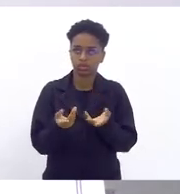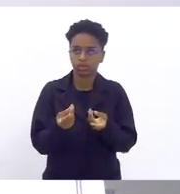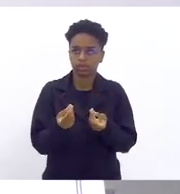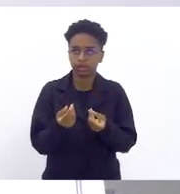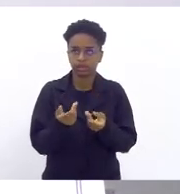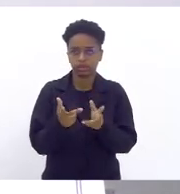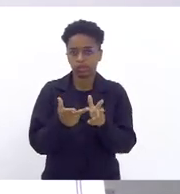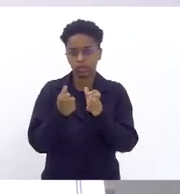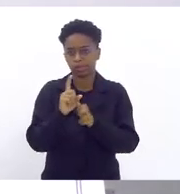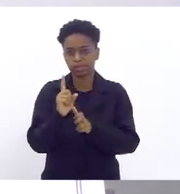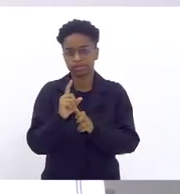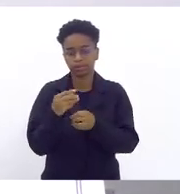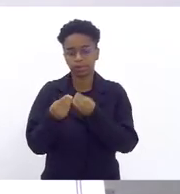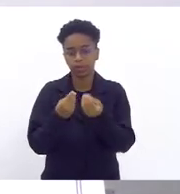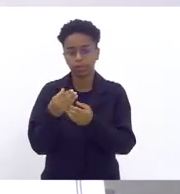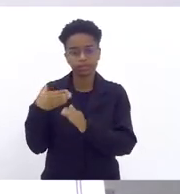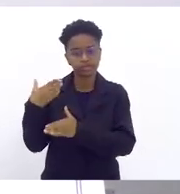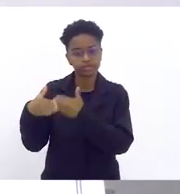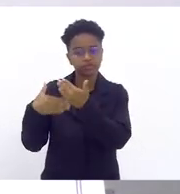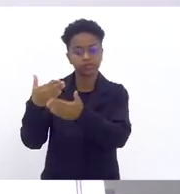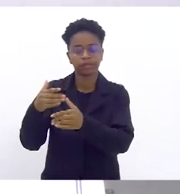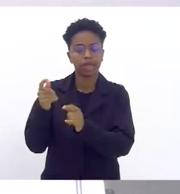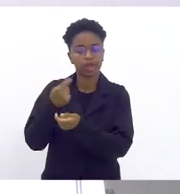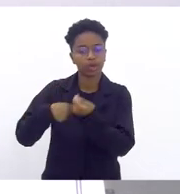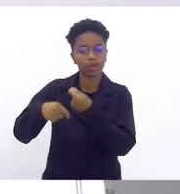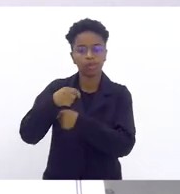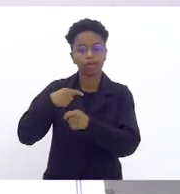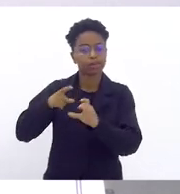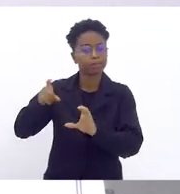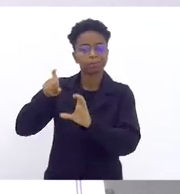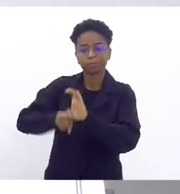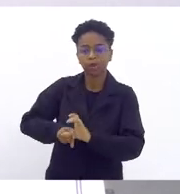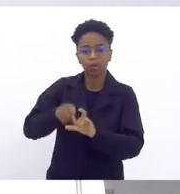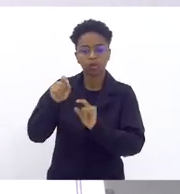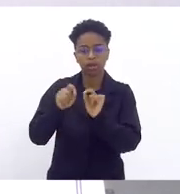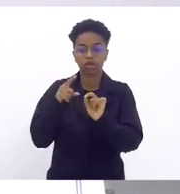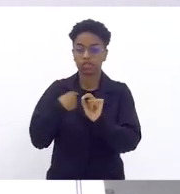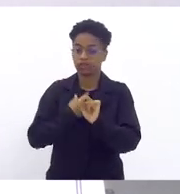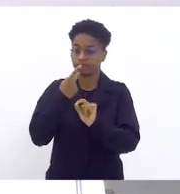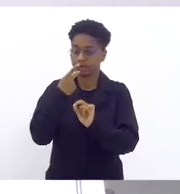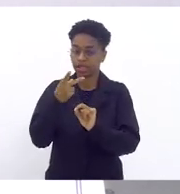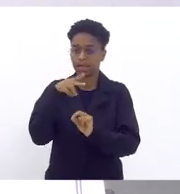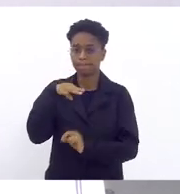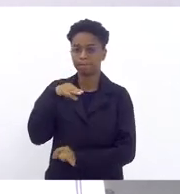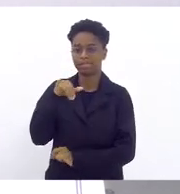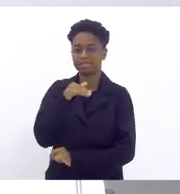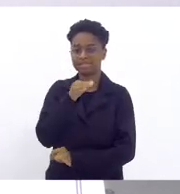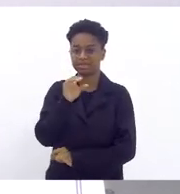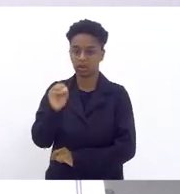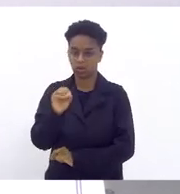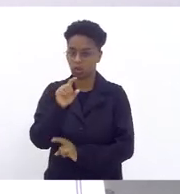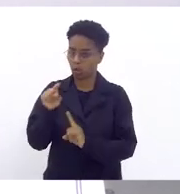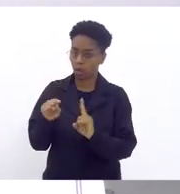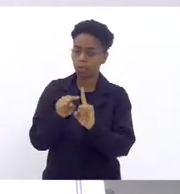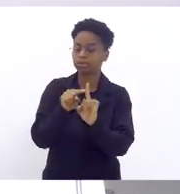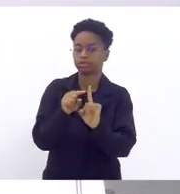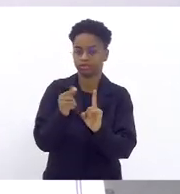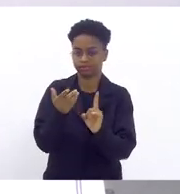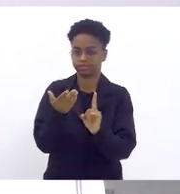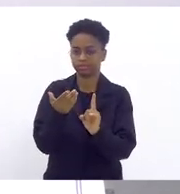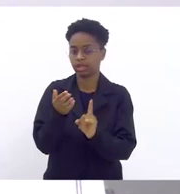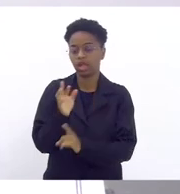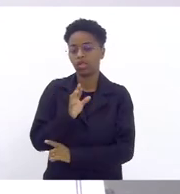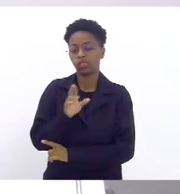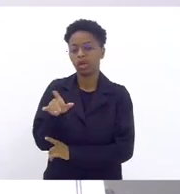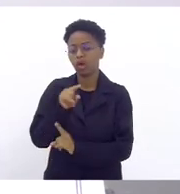desenvolvimento econômico é subordinado ao que nós denominamos de missões ou seja o objetivo não